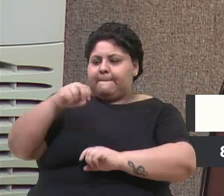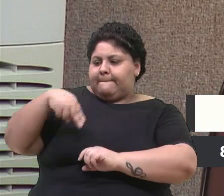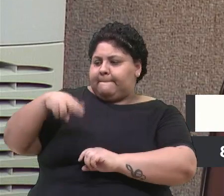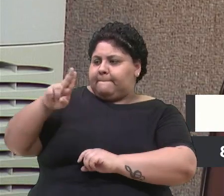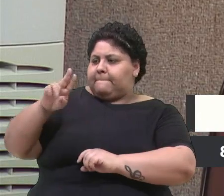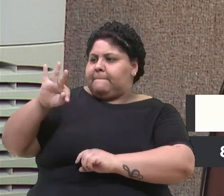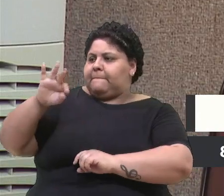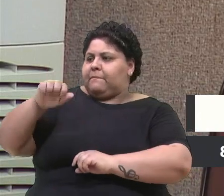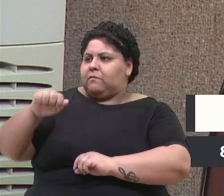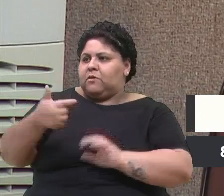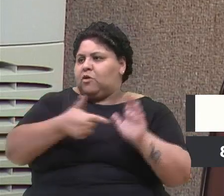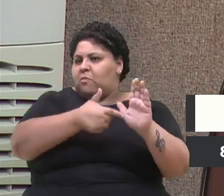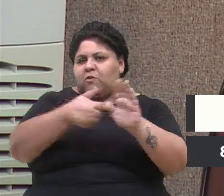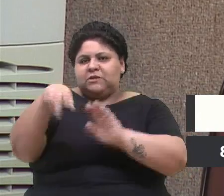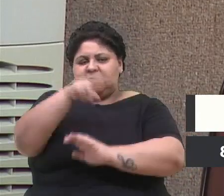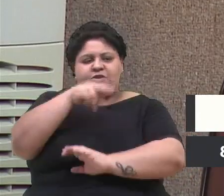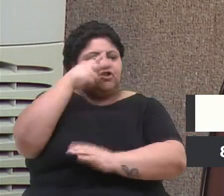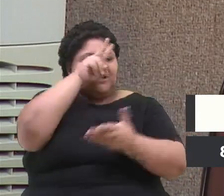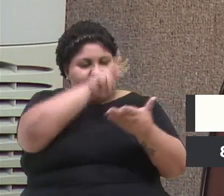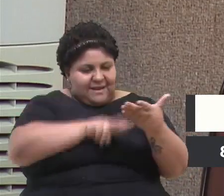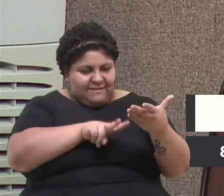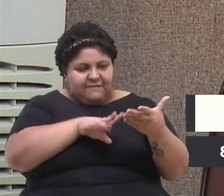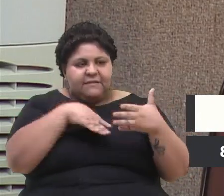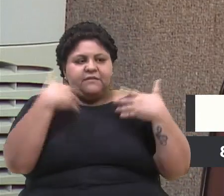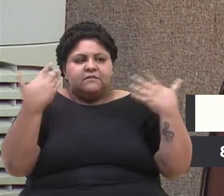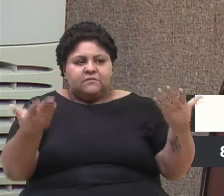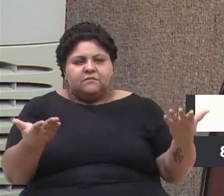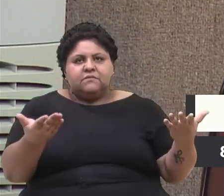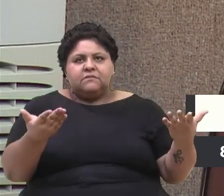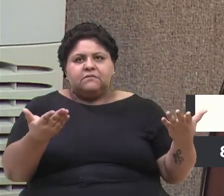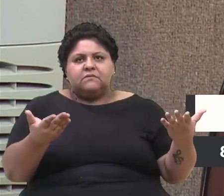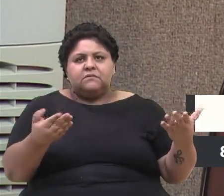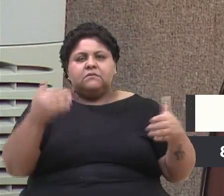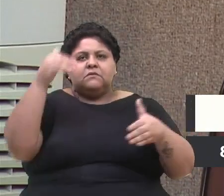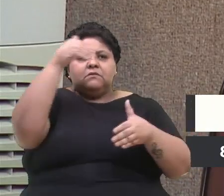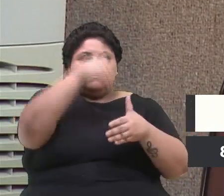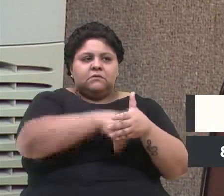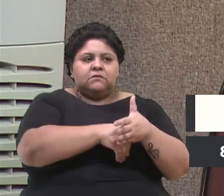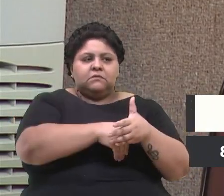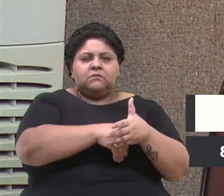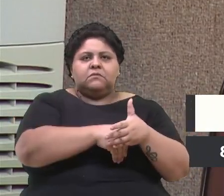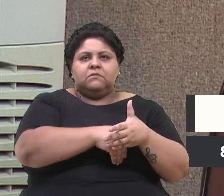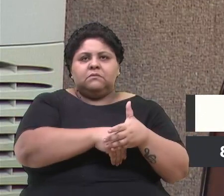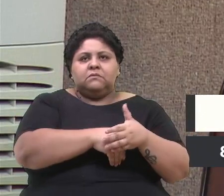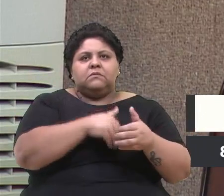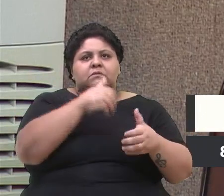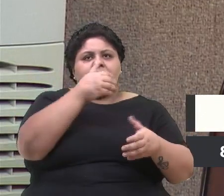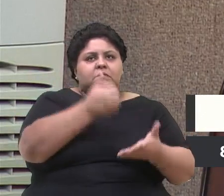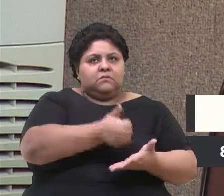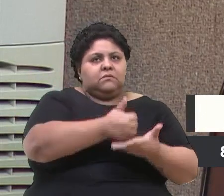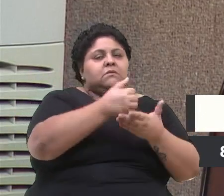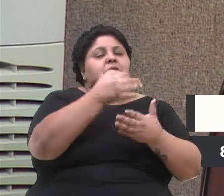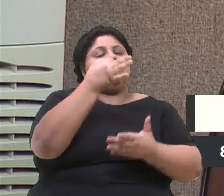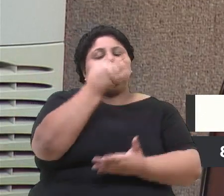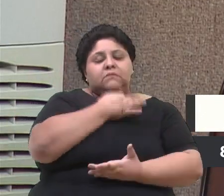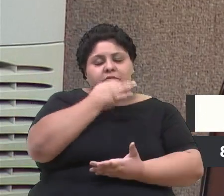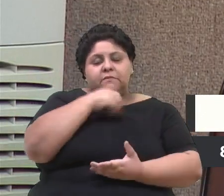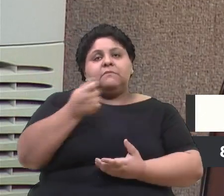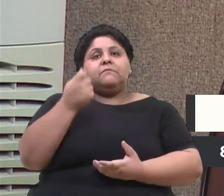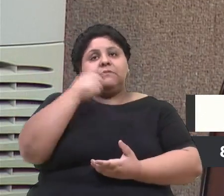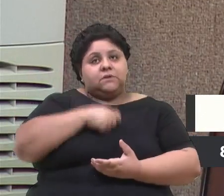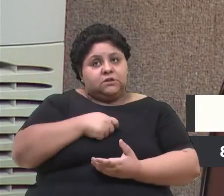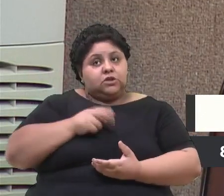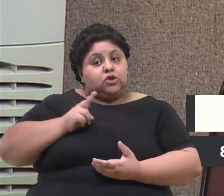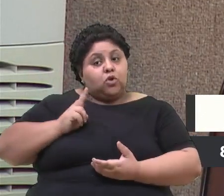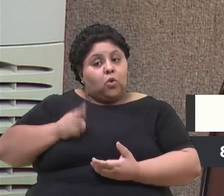ler. Tá? Mas, com certeza, o meu voto será favorável. Caxias realmente precisa andar para frente e